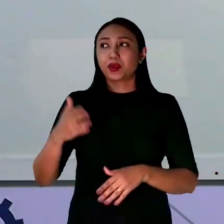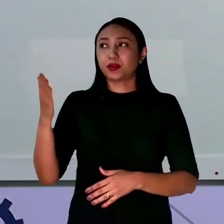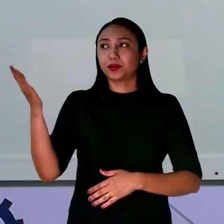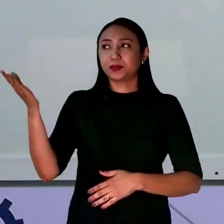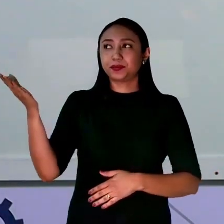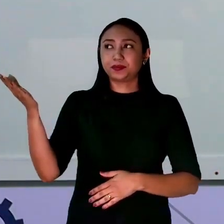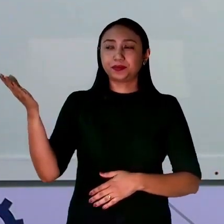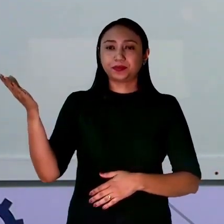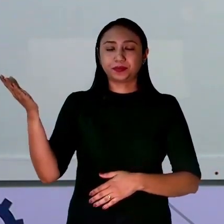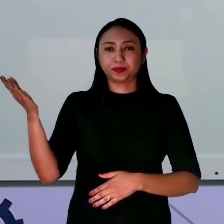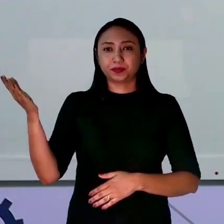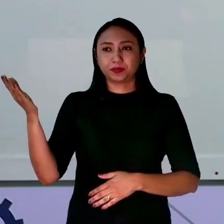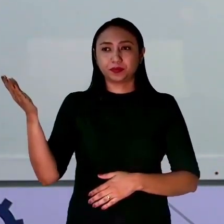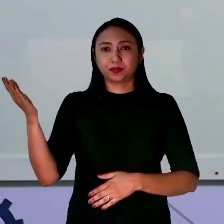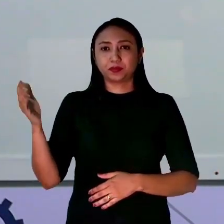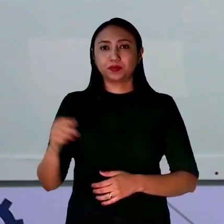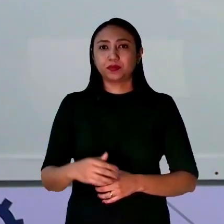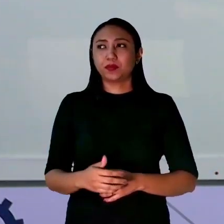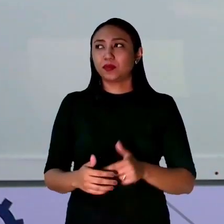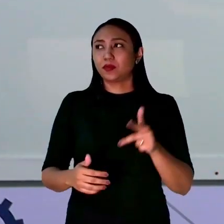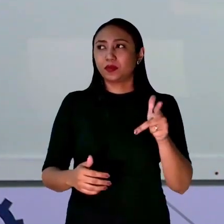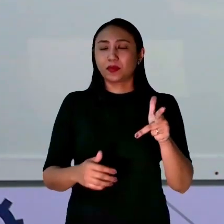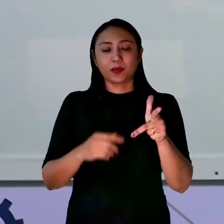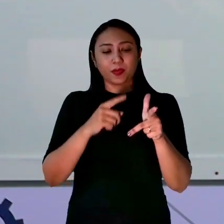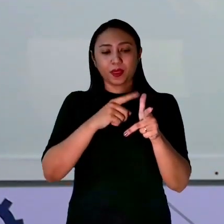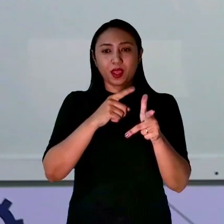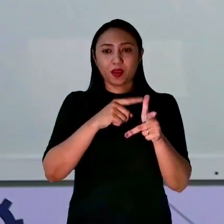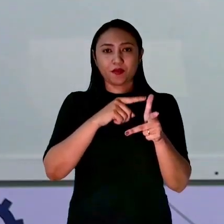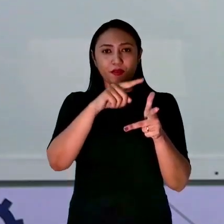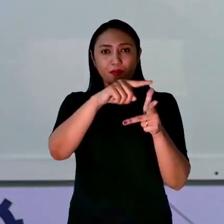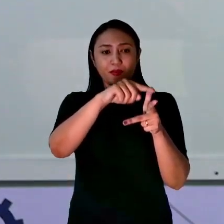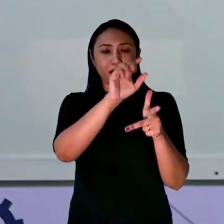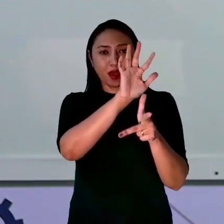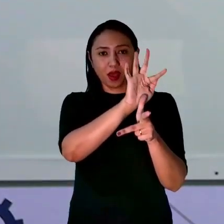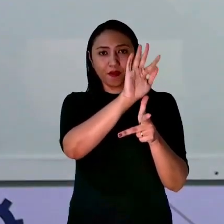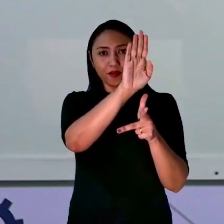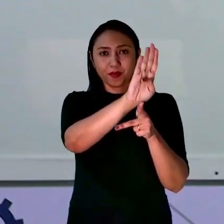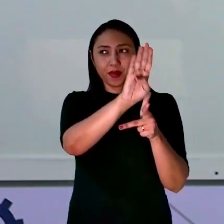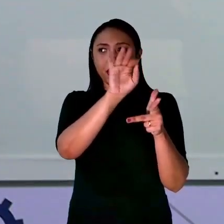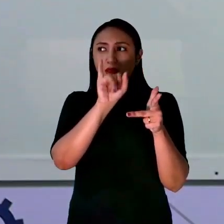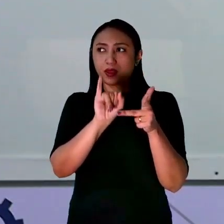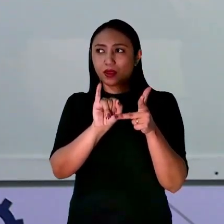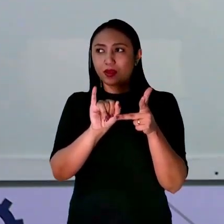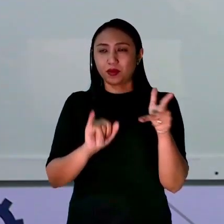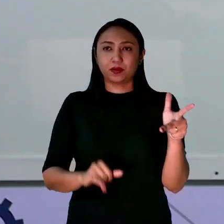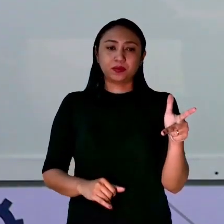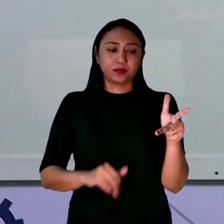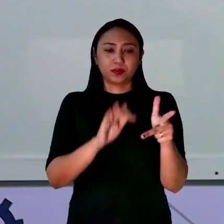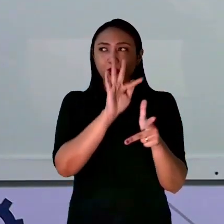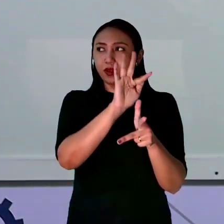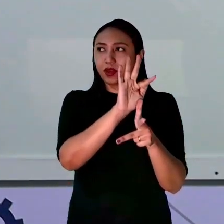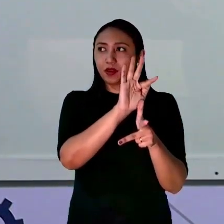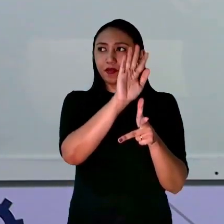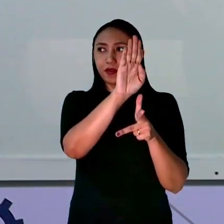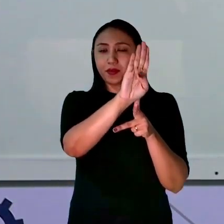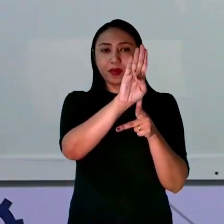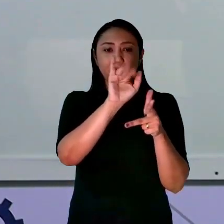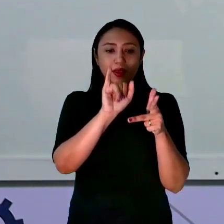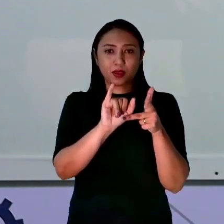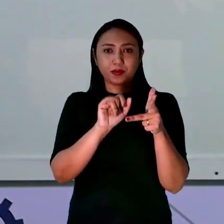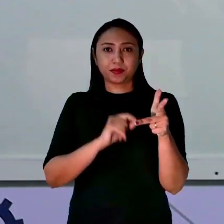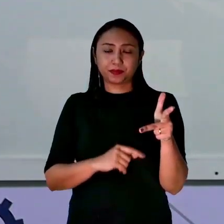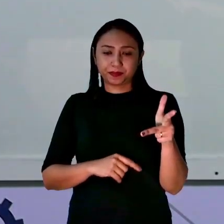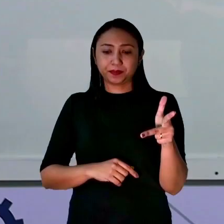os dedos F, B, I, tá? Você vai usar isso aqui, ó. Olha só o que eu